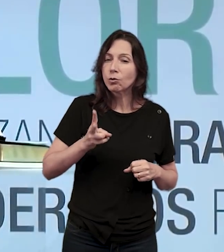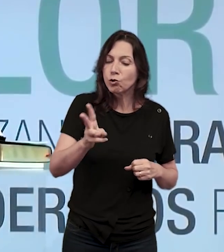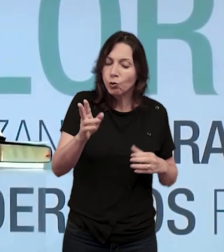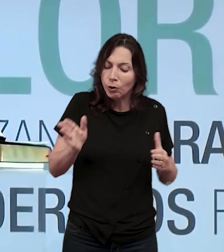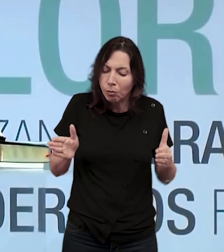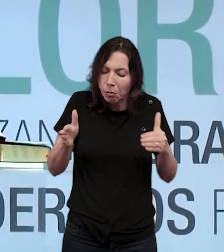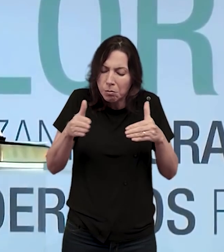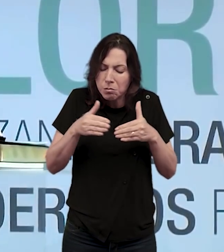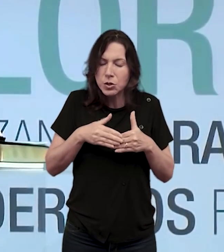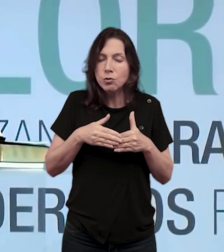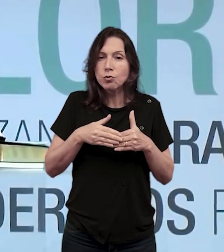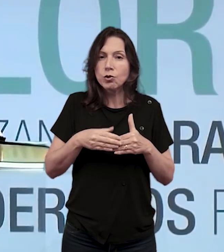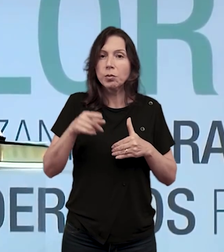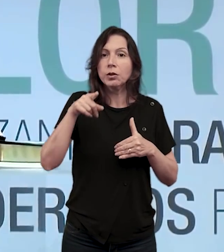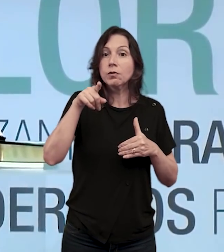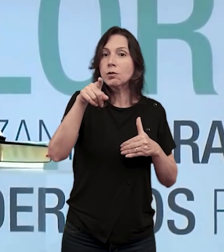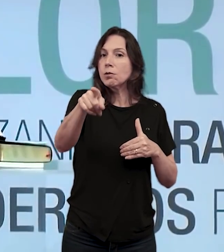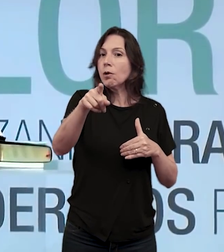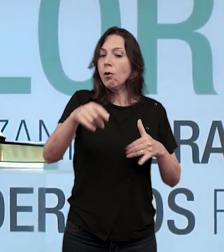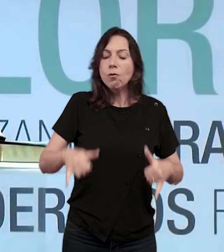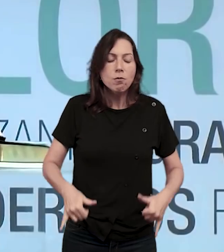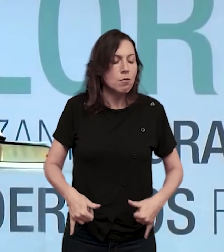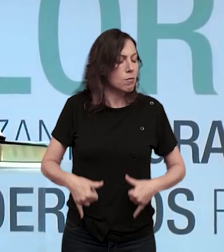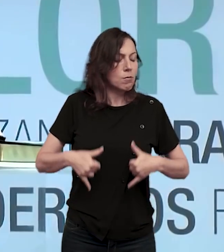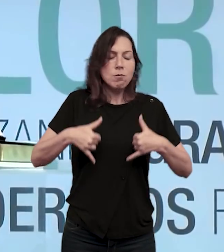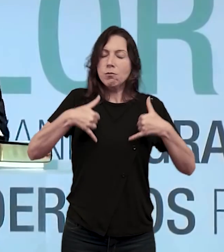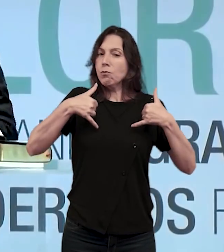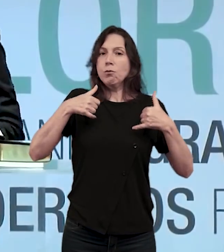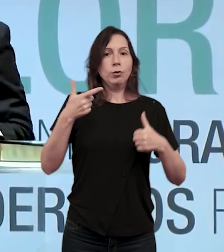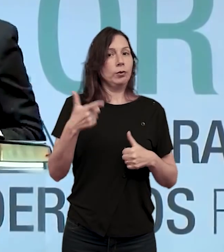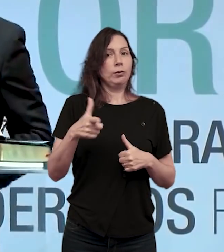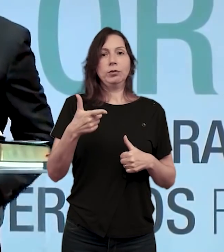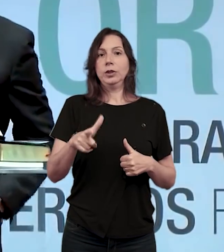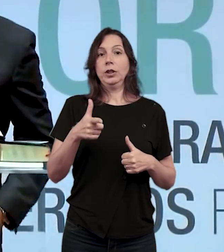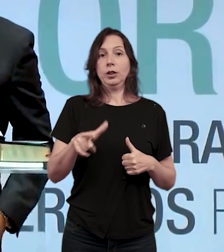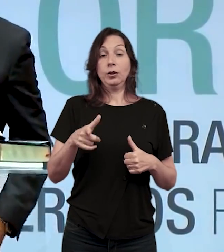seja soberbo. Esse é o propósito.